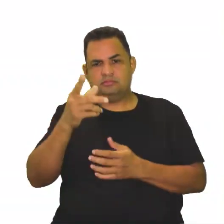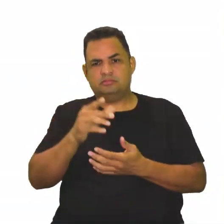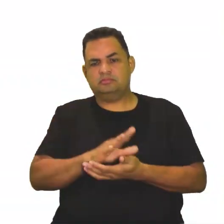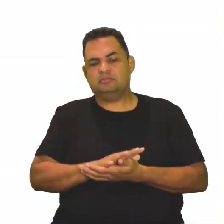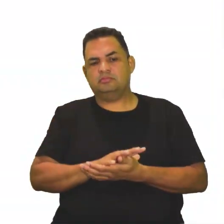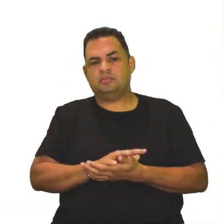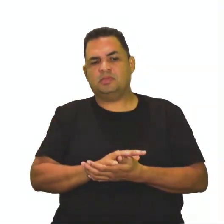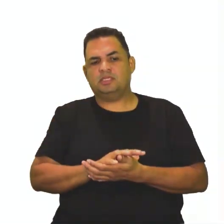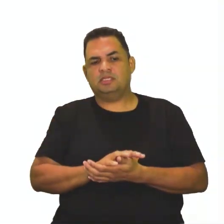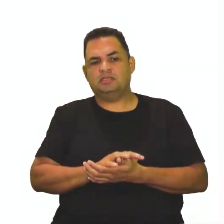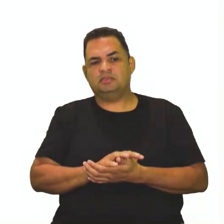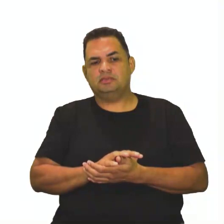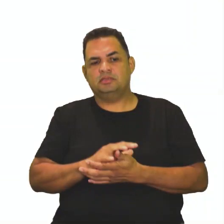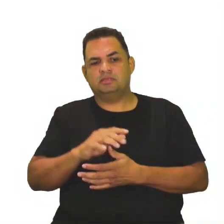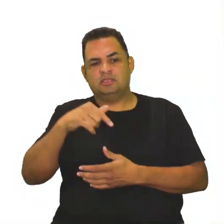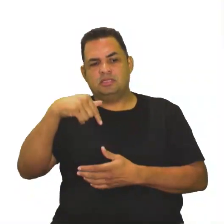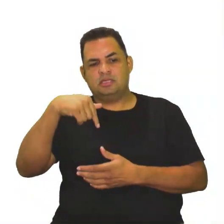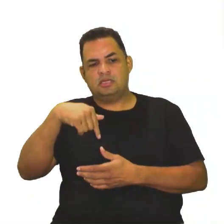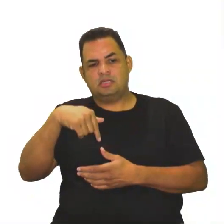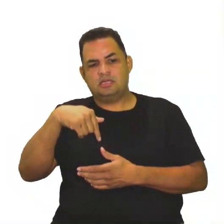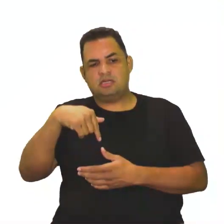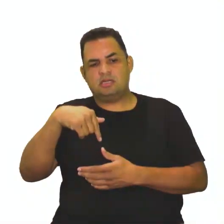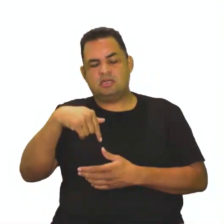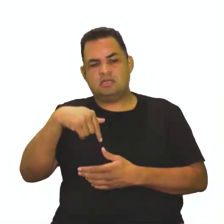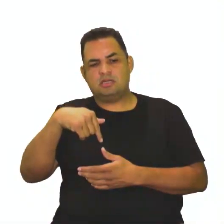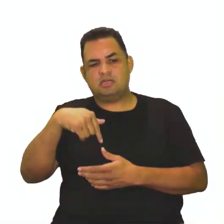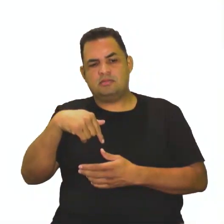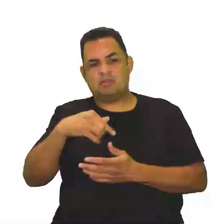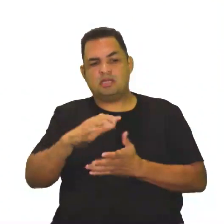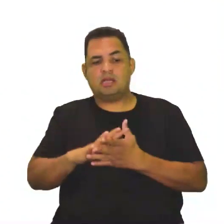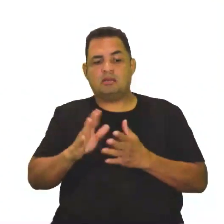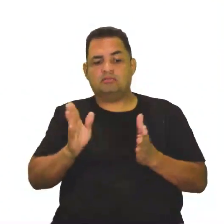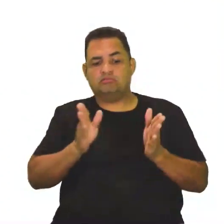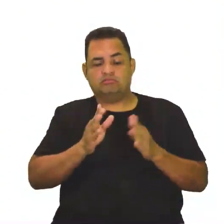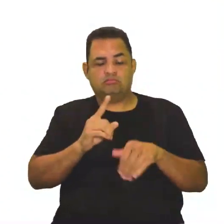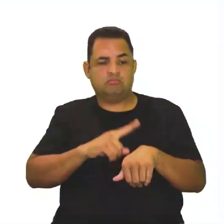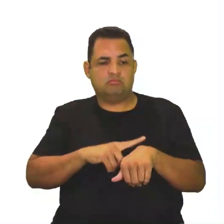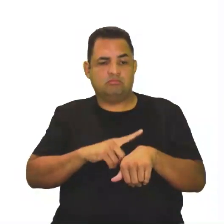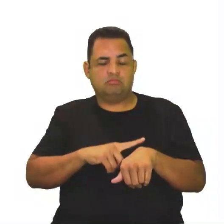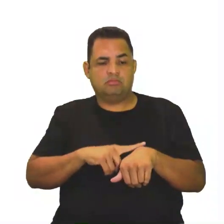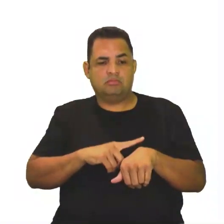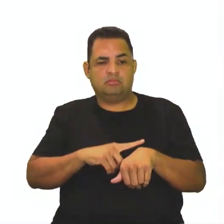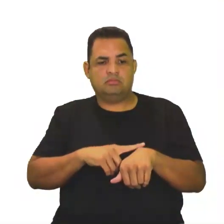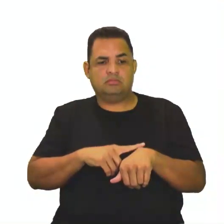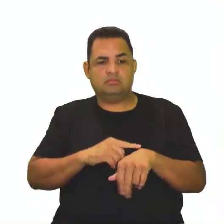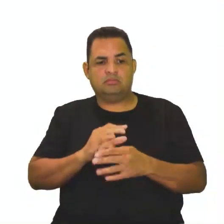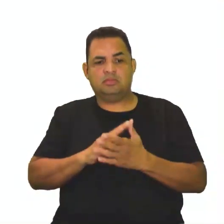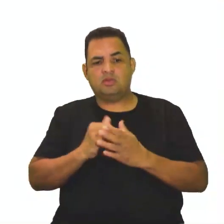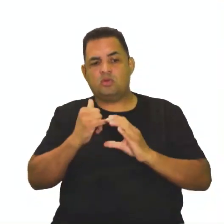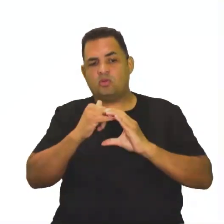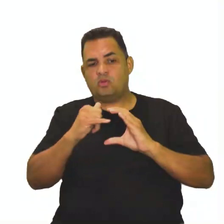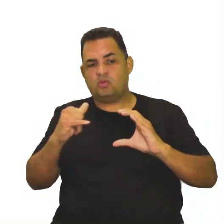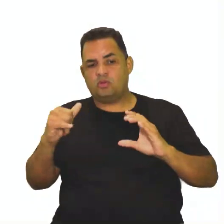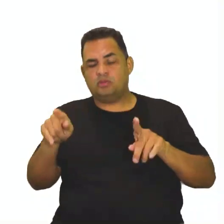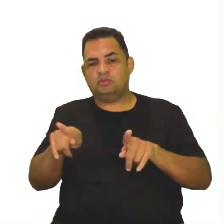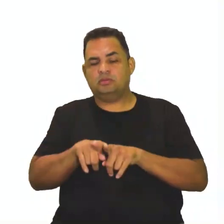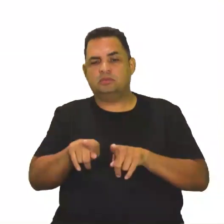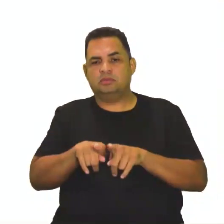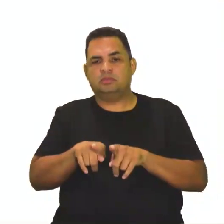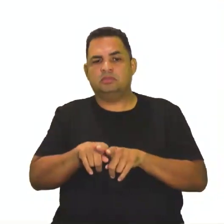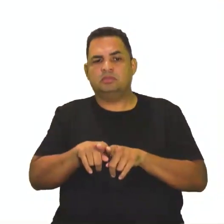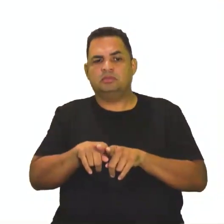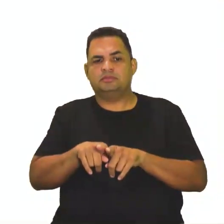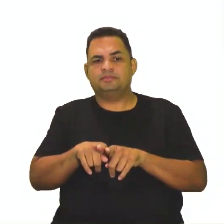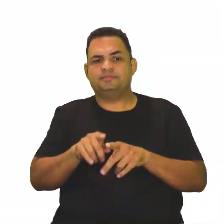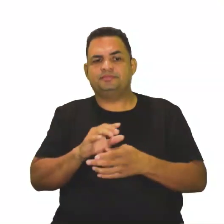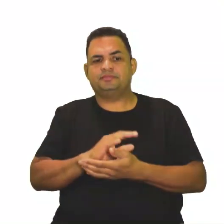está falando de carga por tempo, a gente está falando de corrente também, tá? Então essa